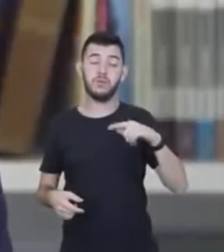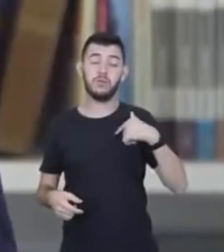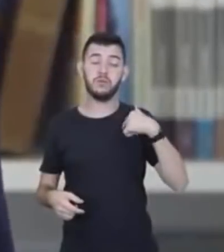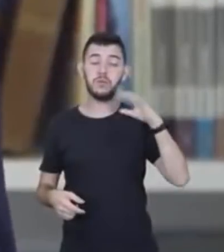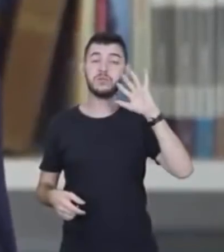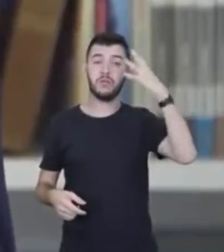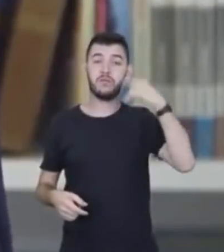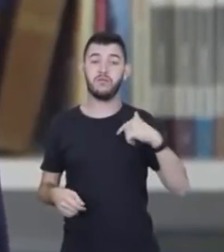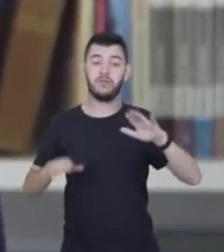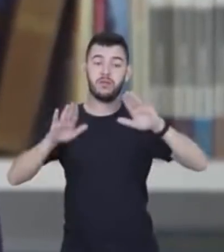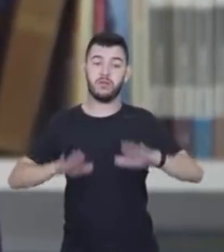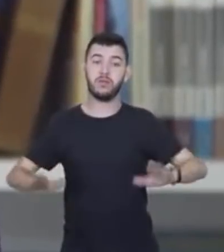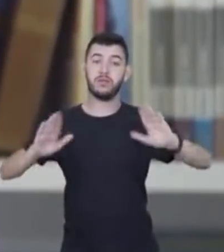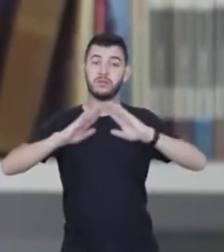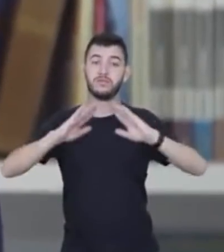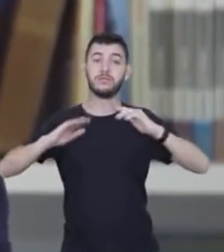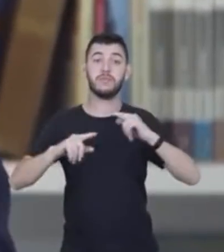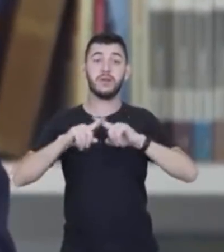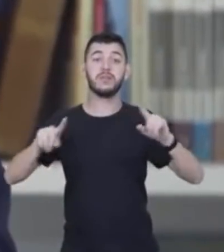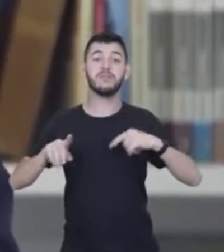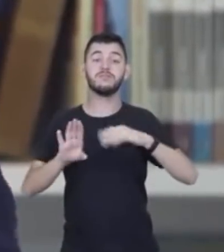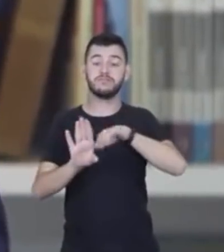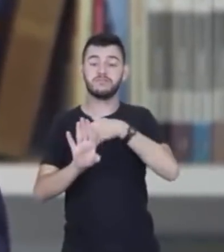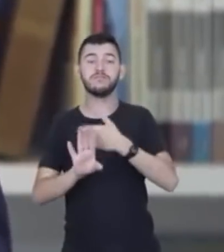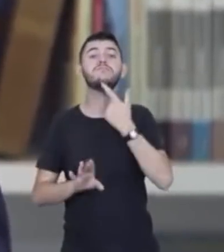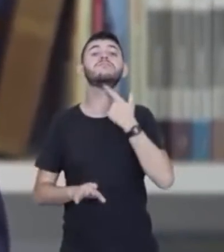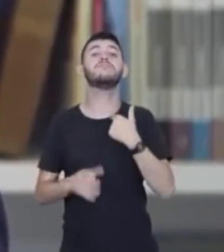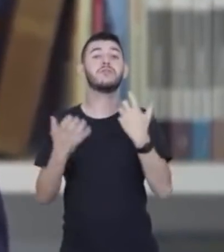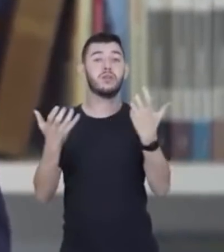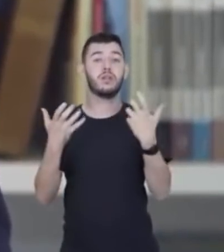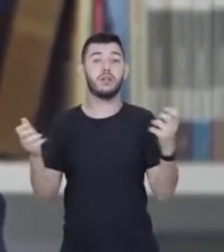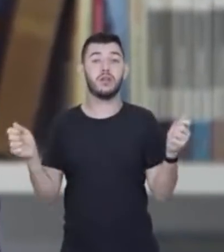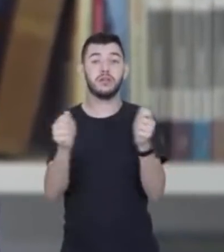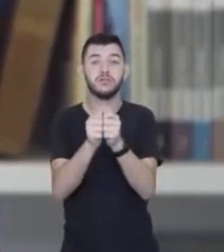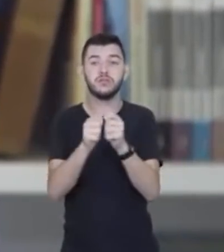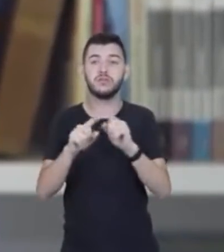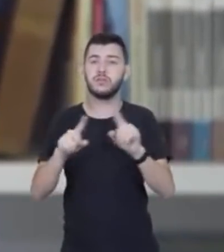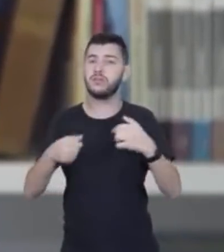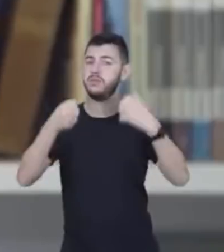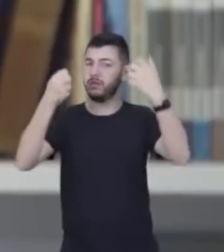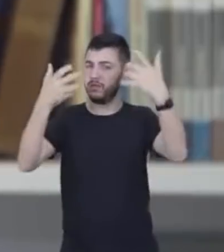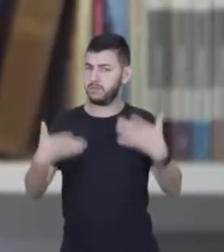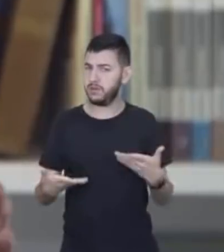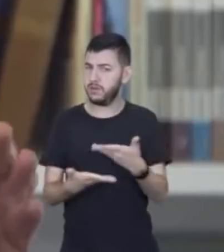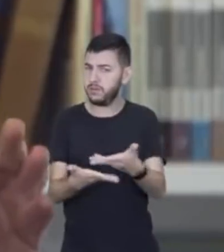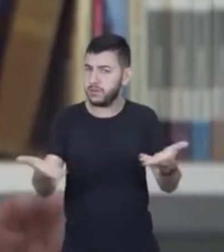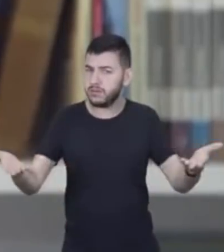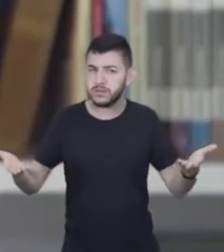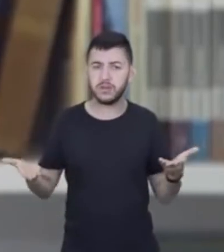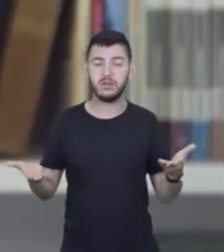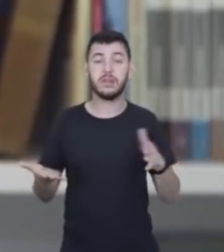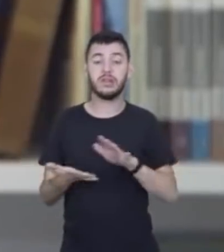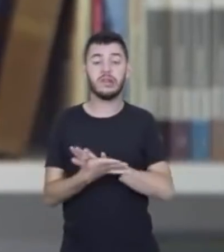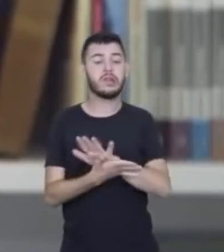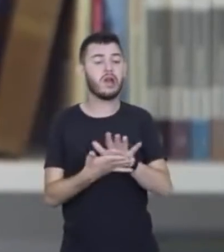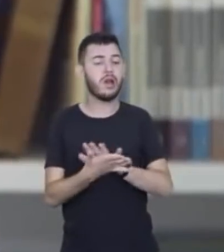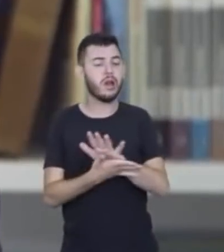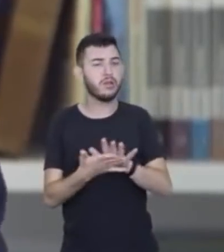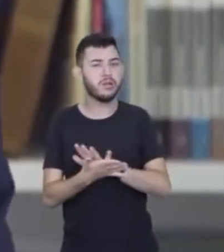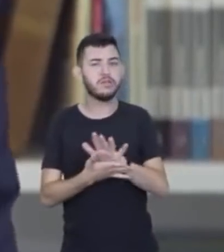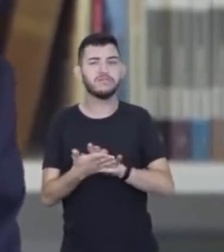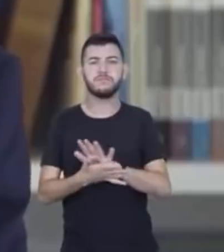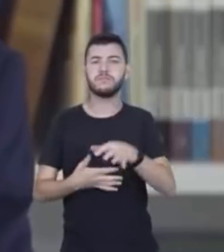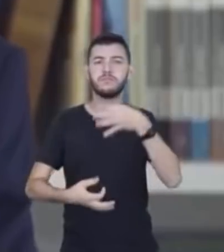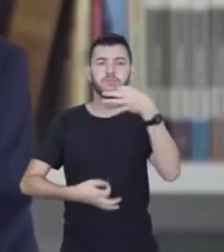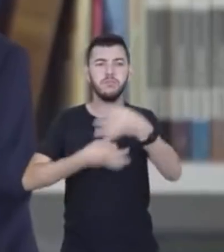eu quero começar por dizer que nada nenhuma divergência do passado